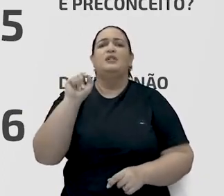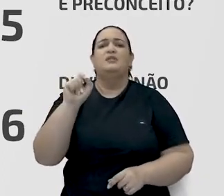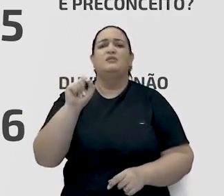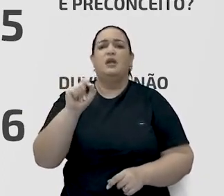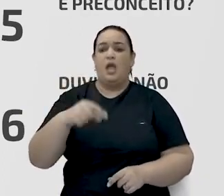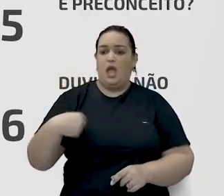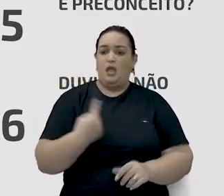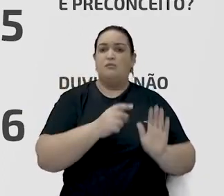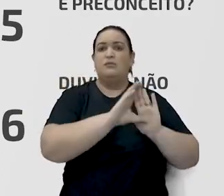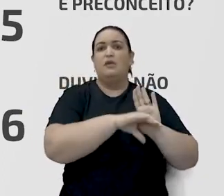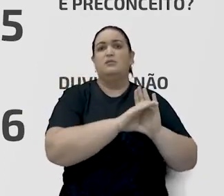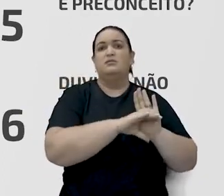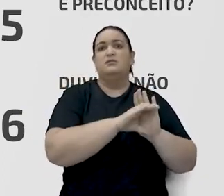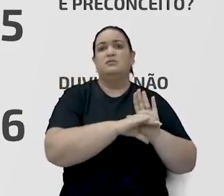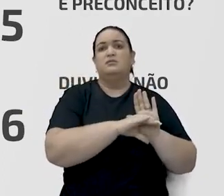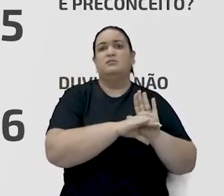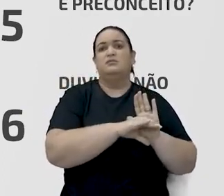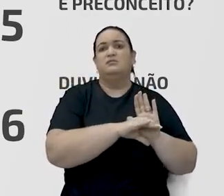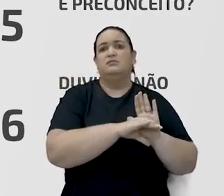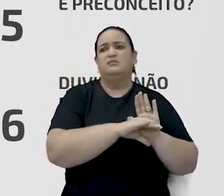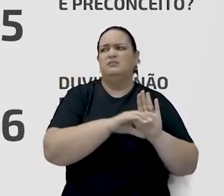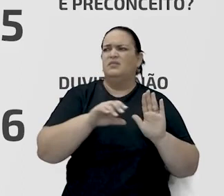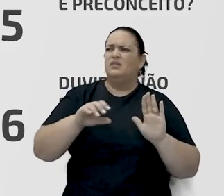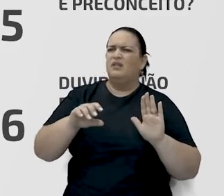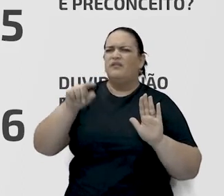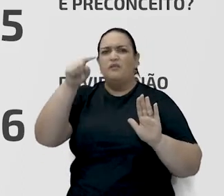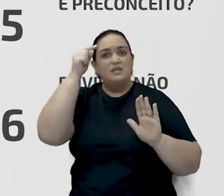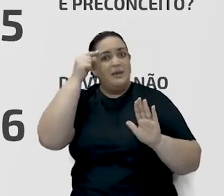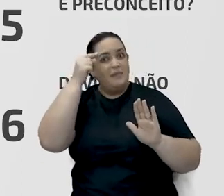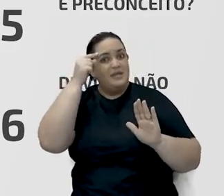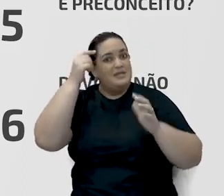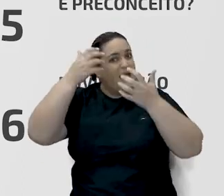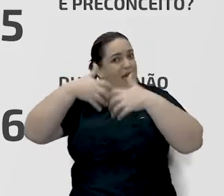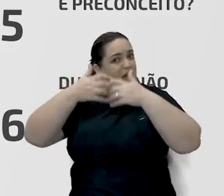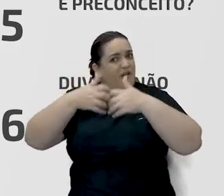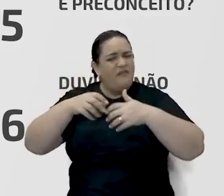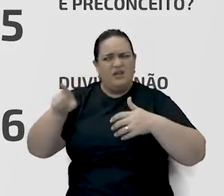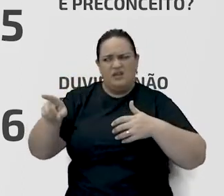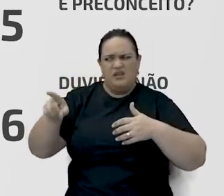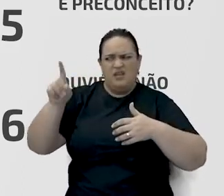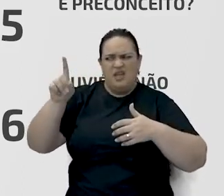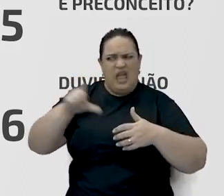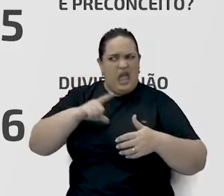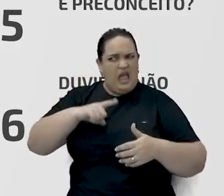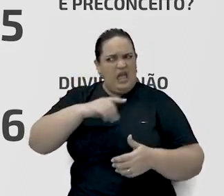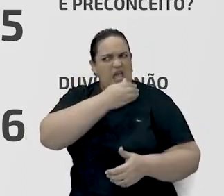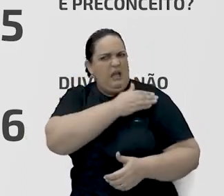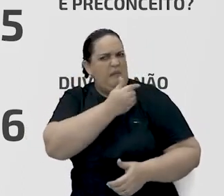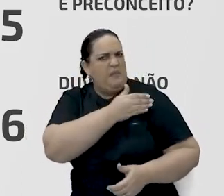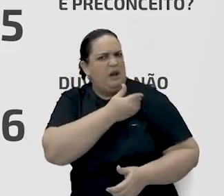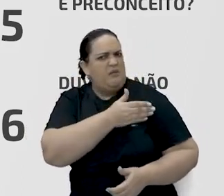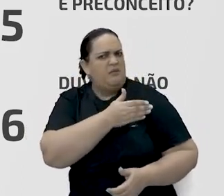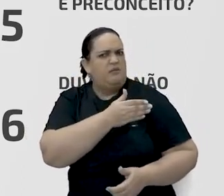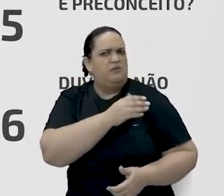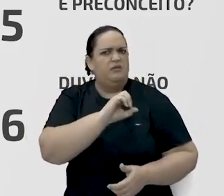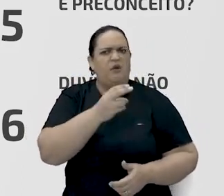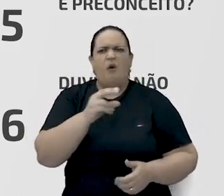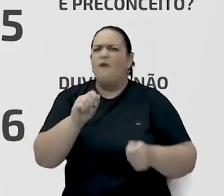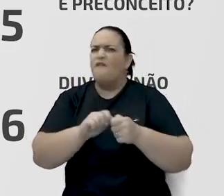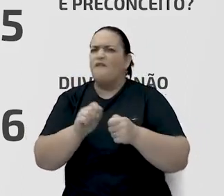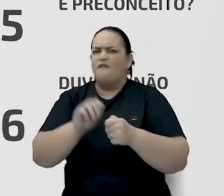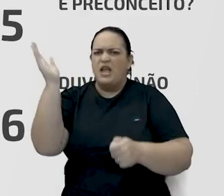conceitos. Ou seja, é uma notícia que envolve um preconceito e de alguma forma prejudica a vida de